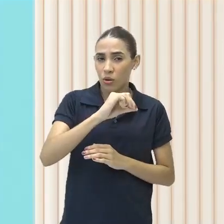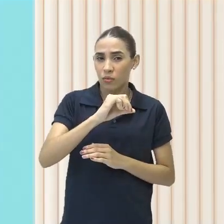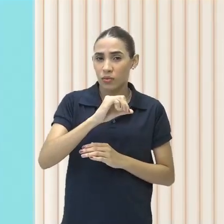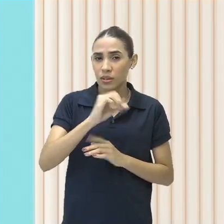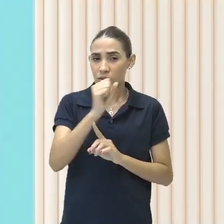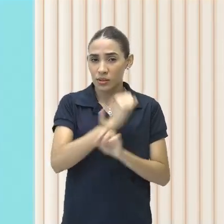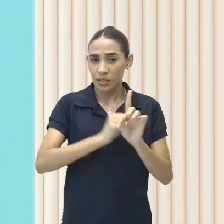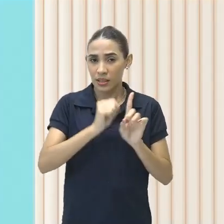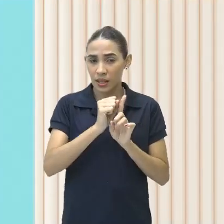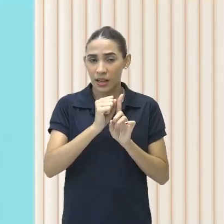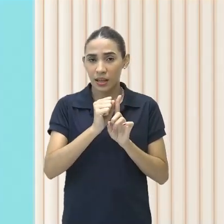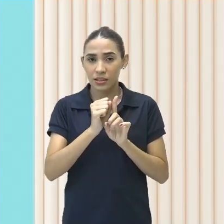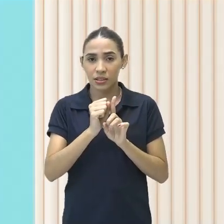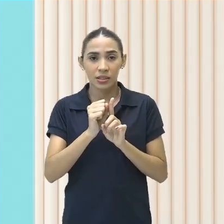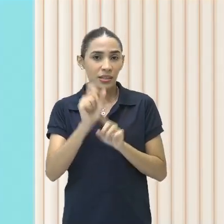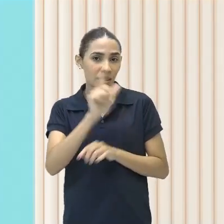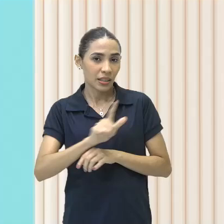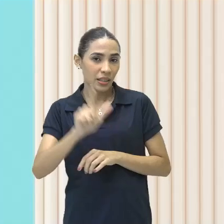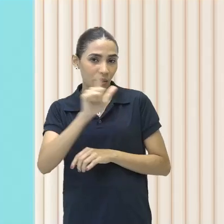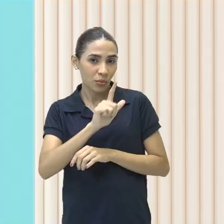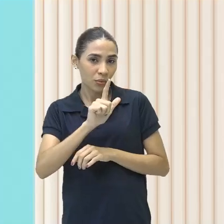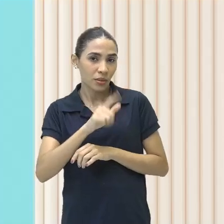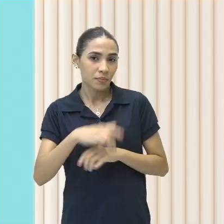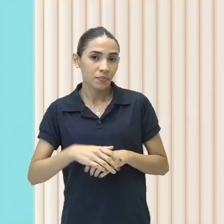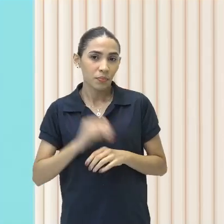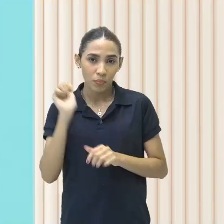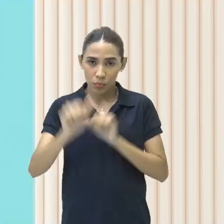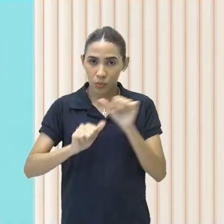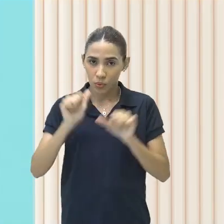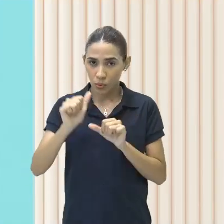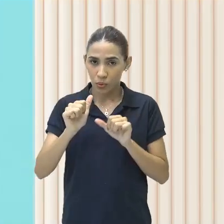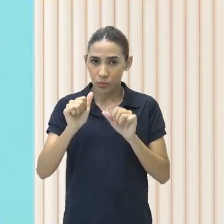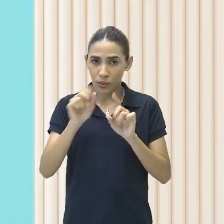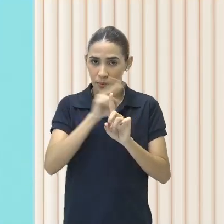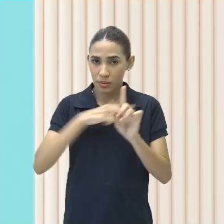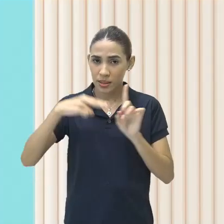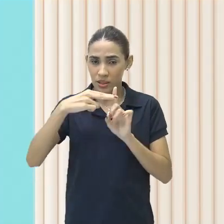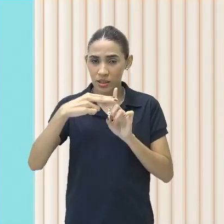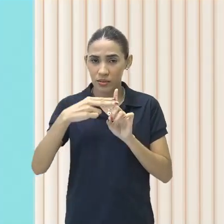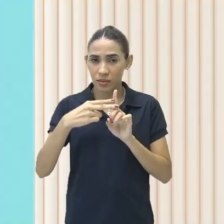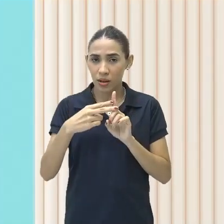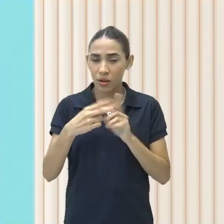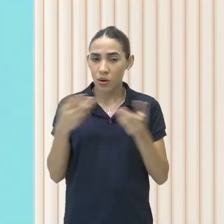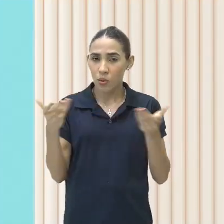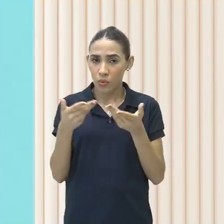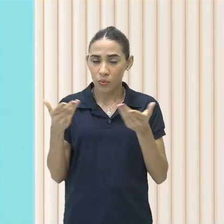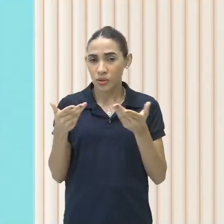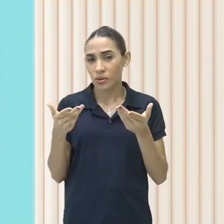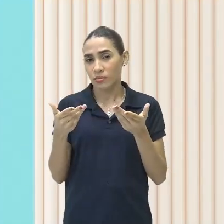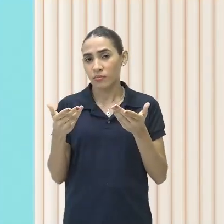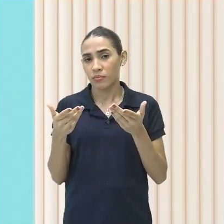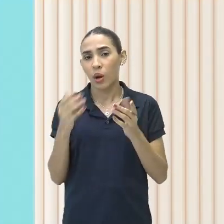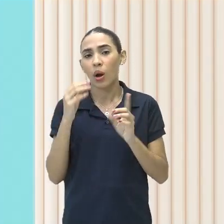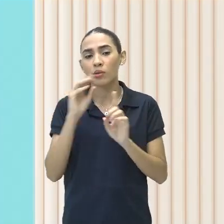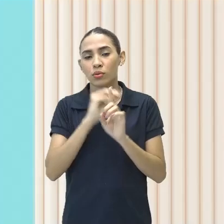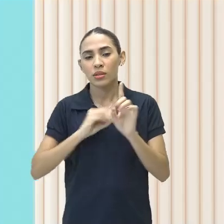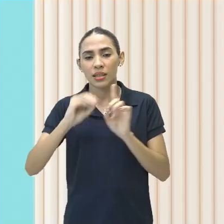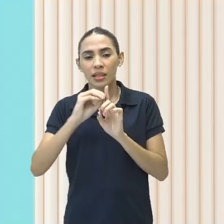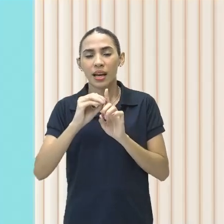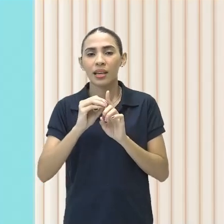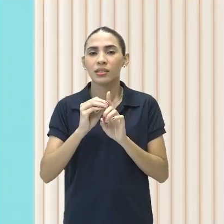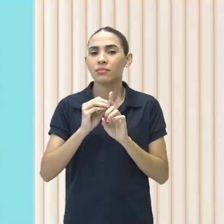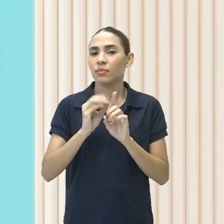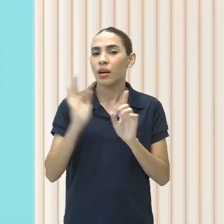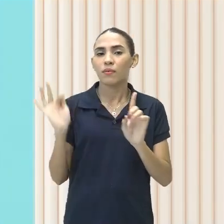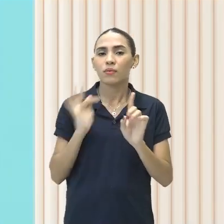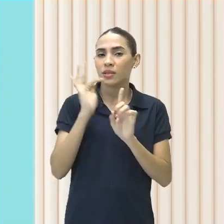na sociedade como na literatura, ela mudou a visão dela, como ela é vista pela sociedade? A função